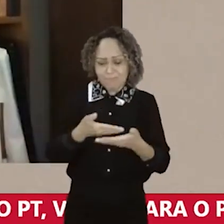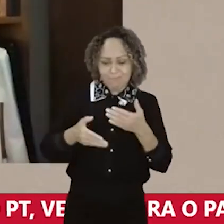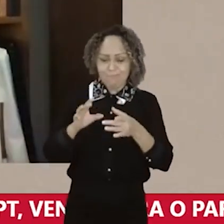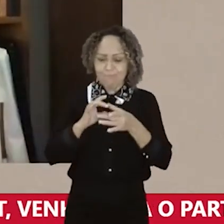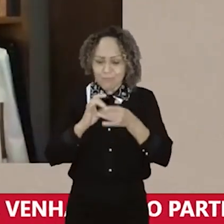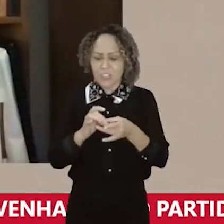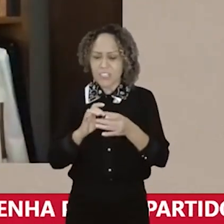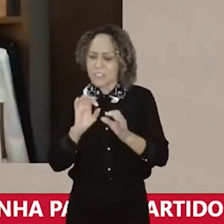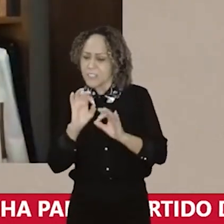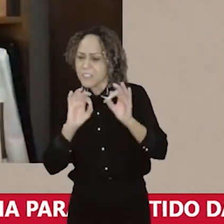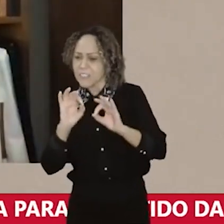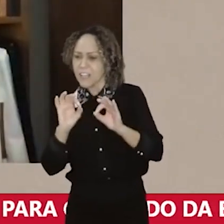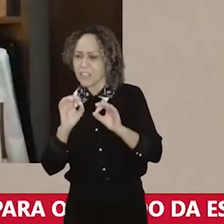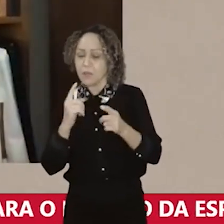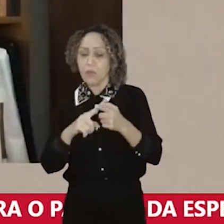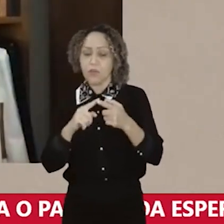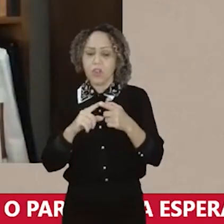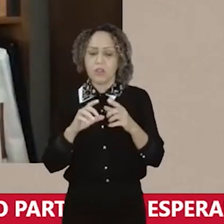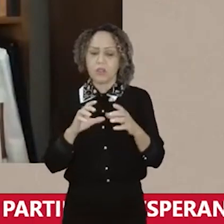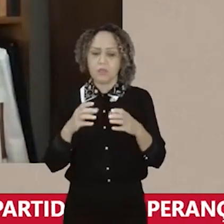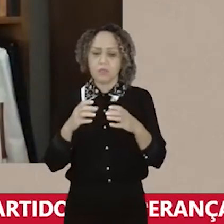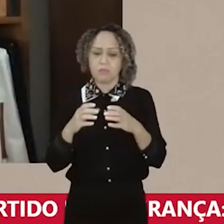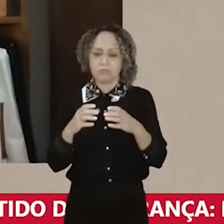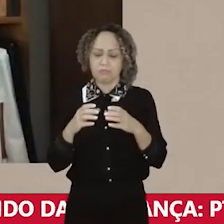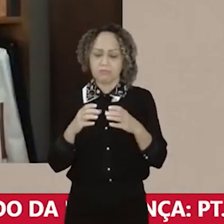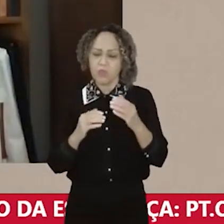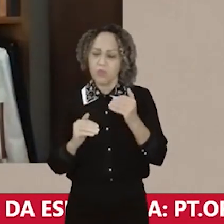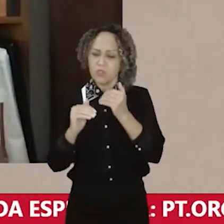vai se somando. Quando a gente pega, por exemplo,